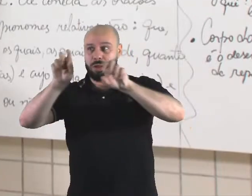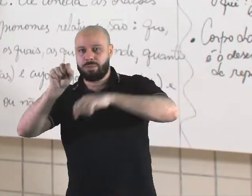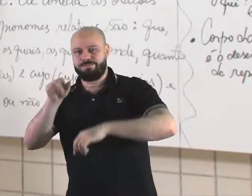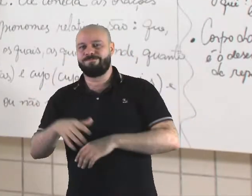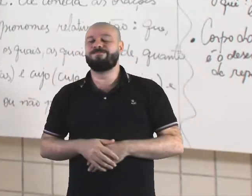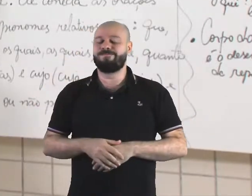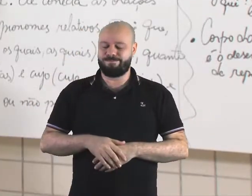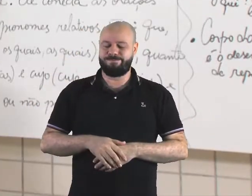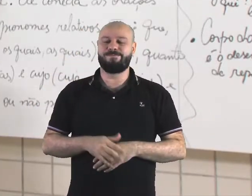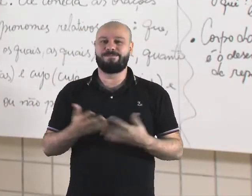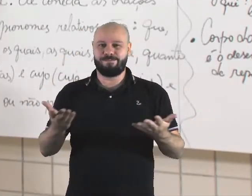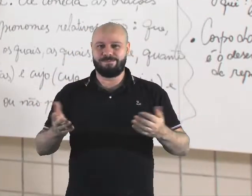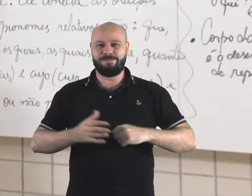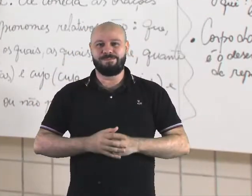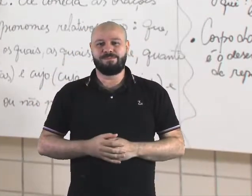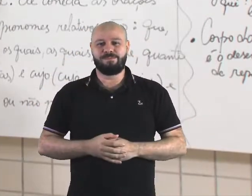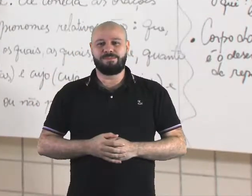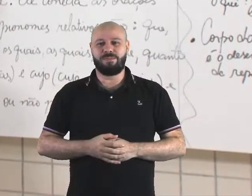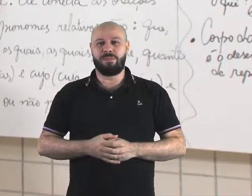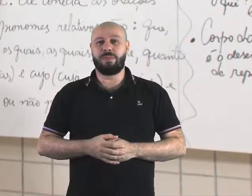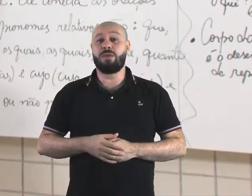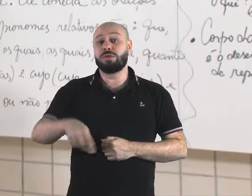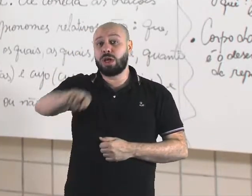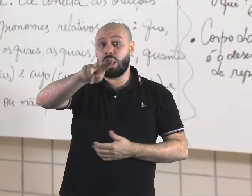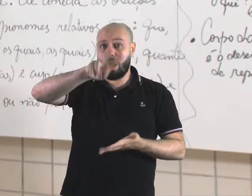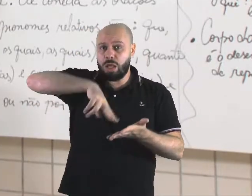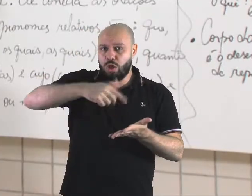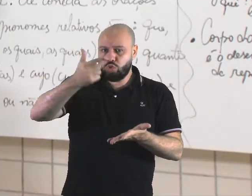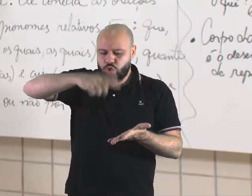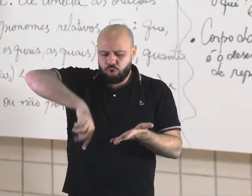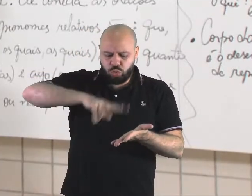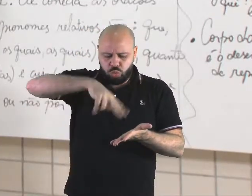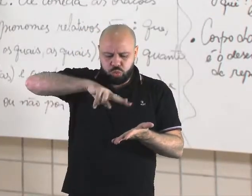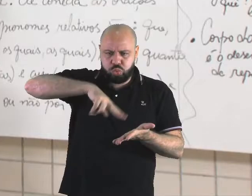gente acabou de ler, tá? Vocês leiam novamente,